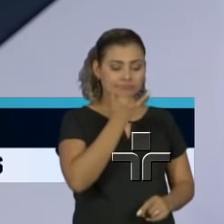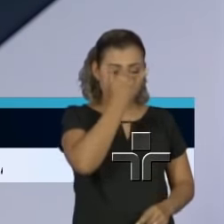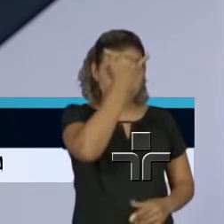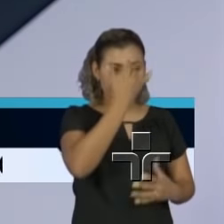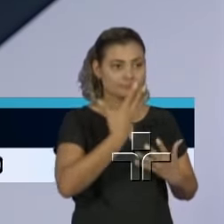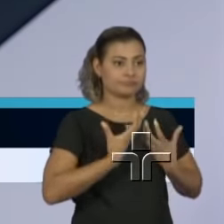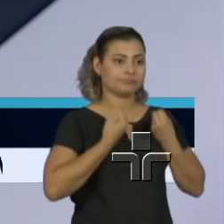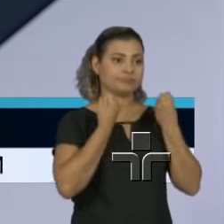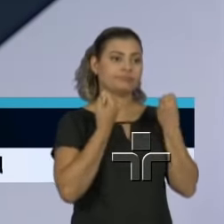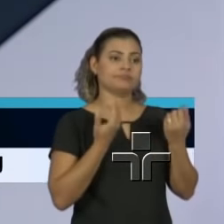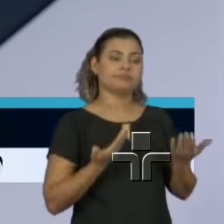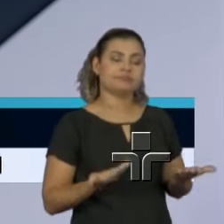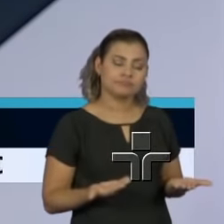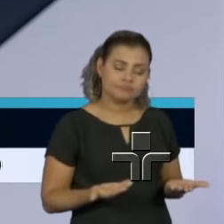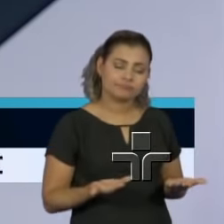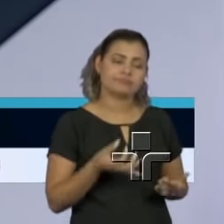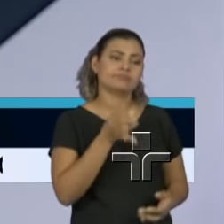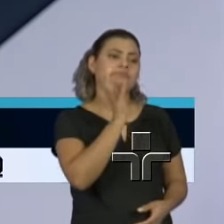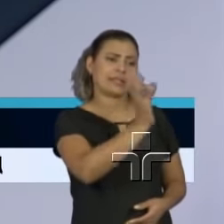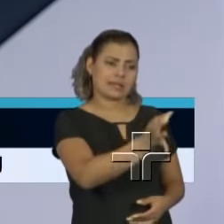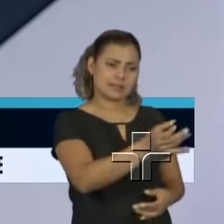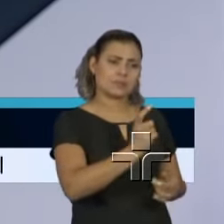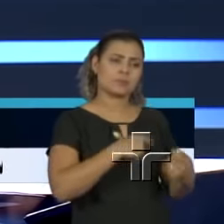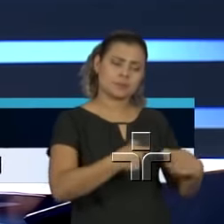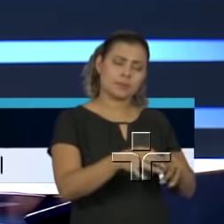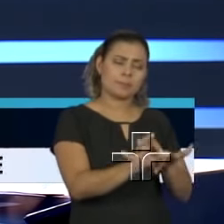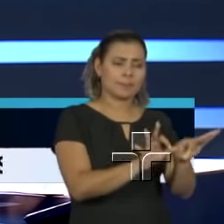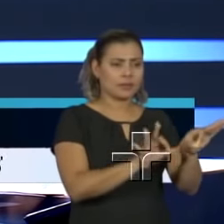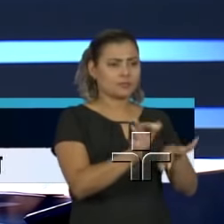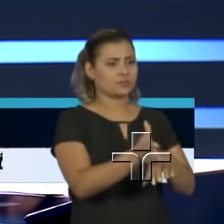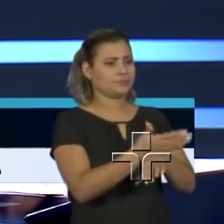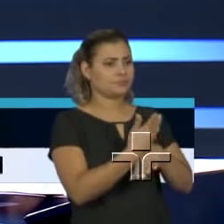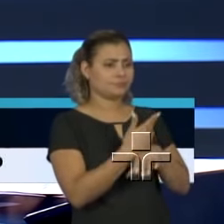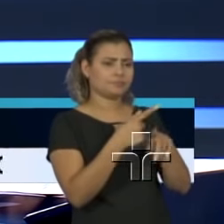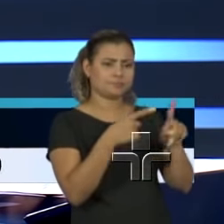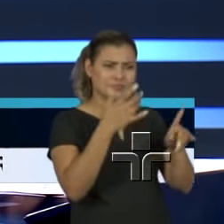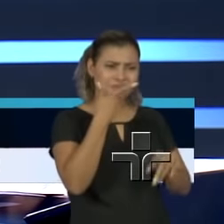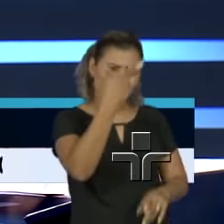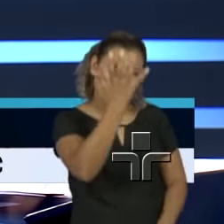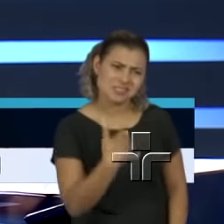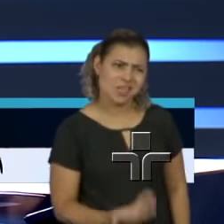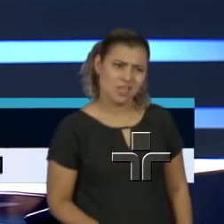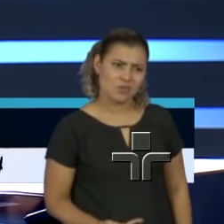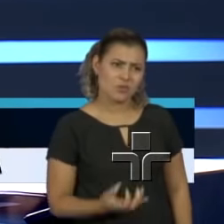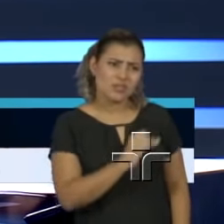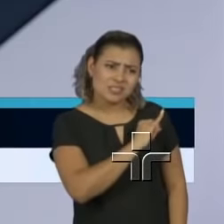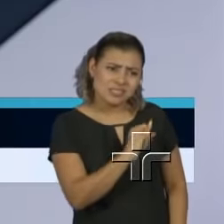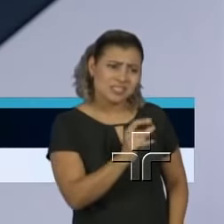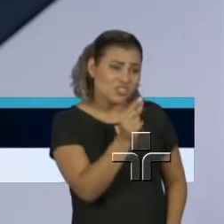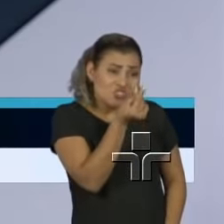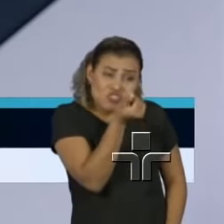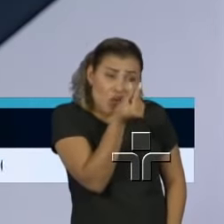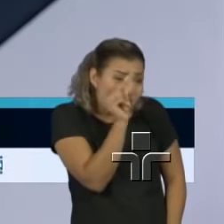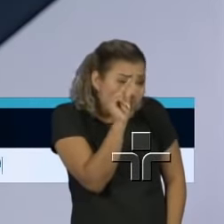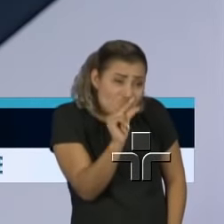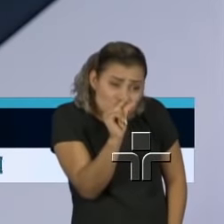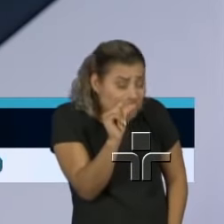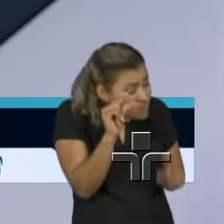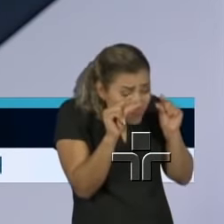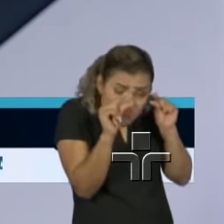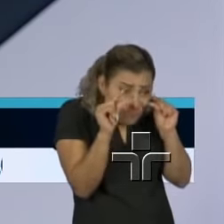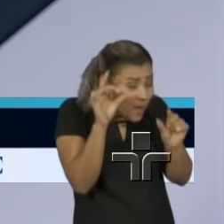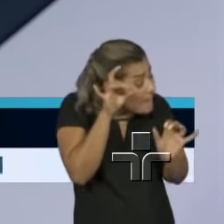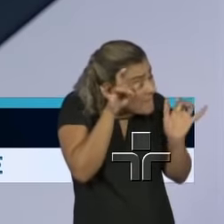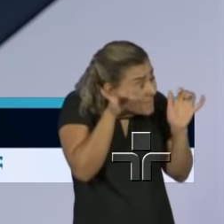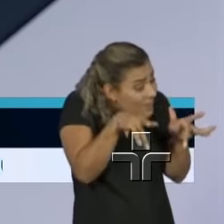susto, né? Ela tem toda a razão, tem que planejar e tal. Mas vamos falar sério, quando a grana é muito curta, é danado, porque